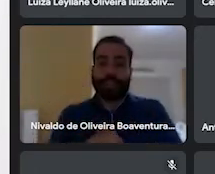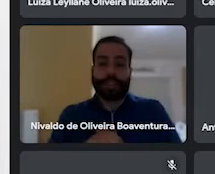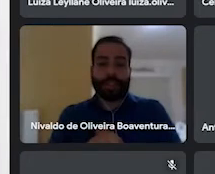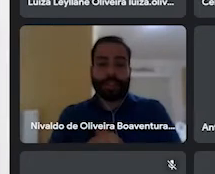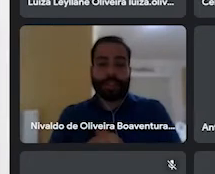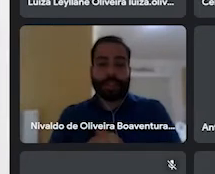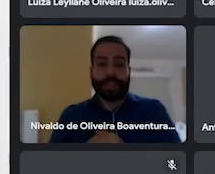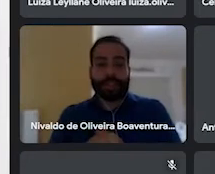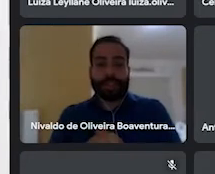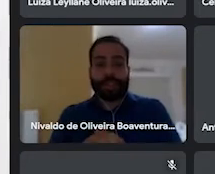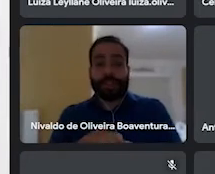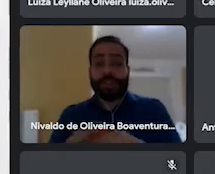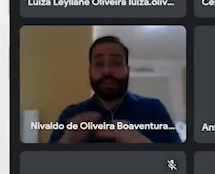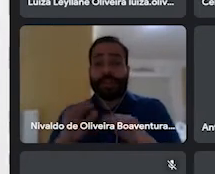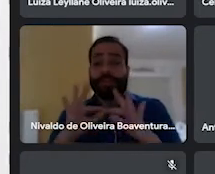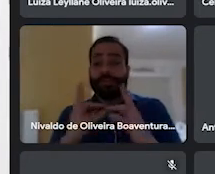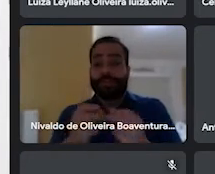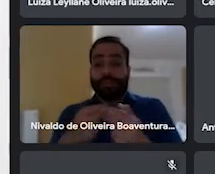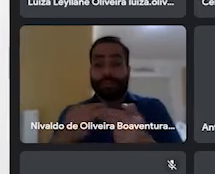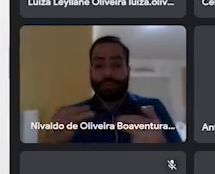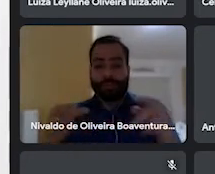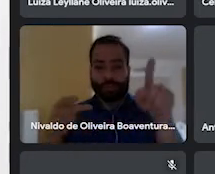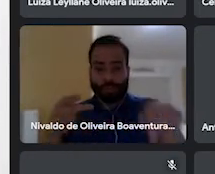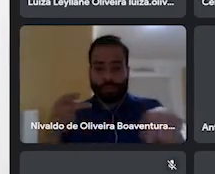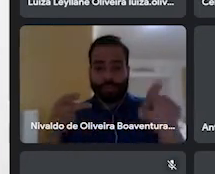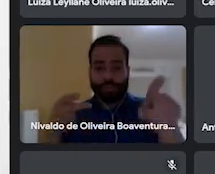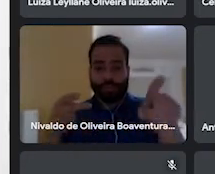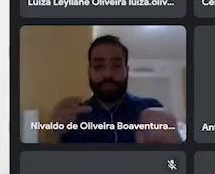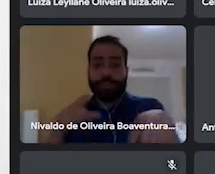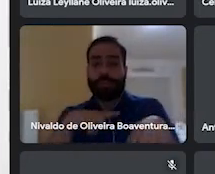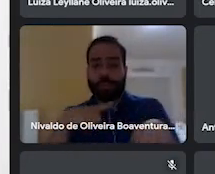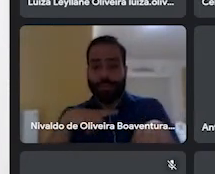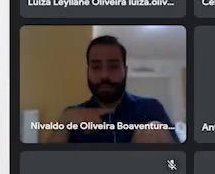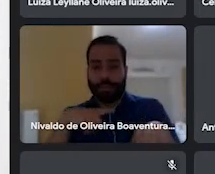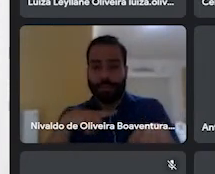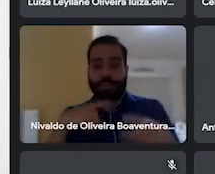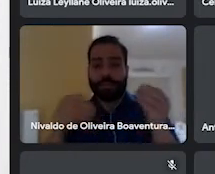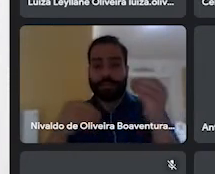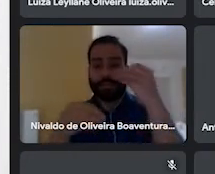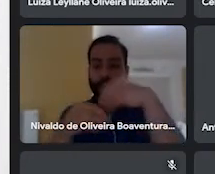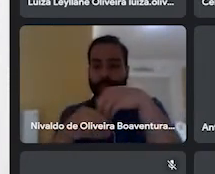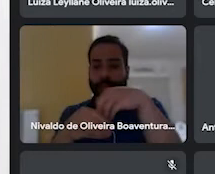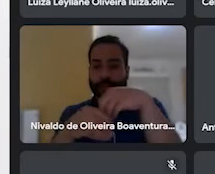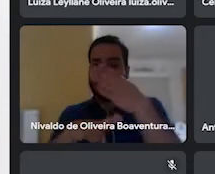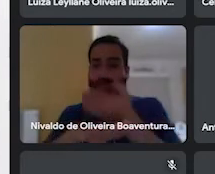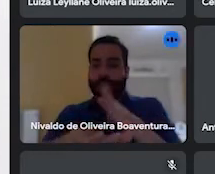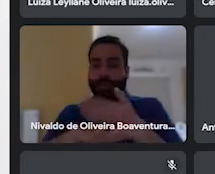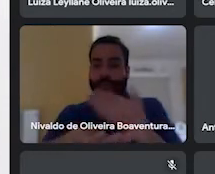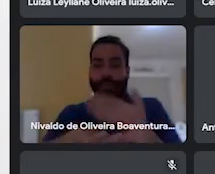equipotencialização. Então, tudo isso vai estar incluído nesse treinamento. Normas